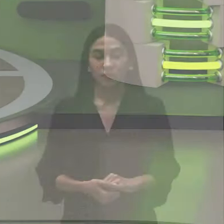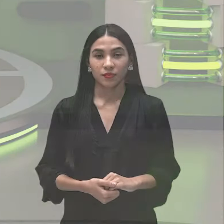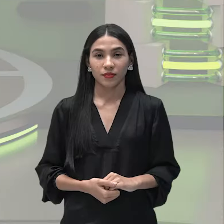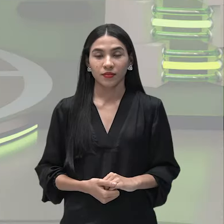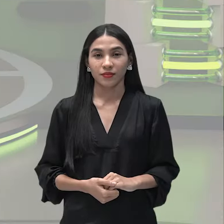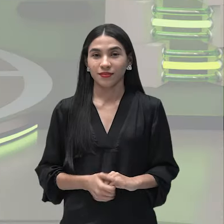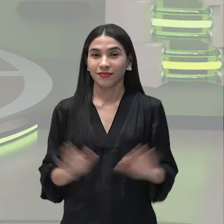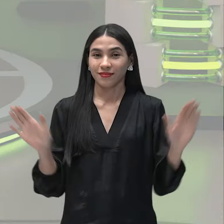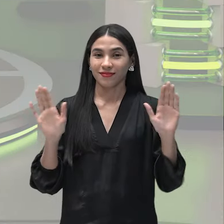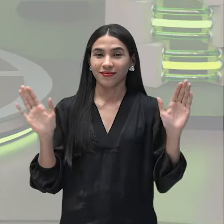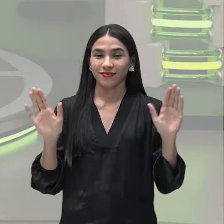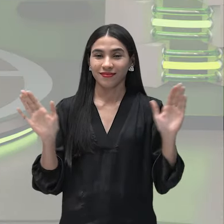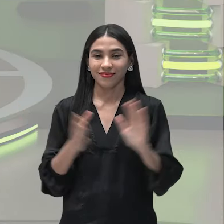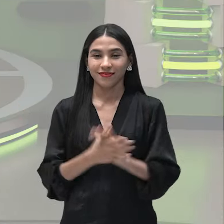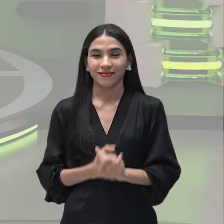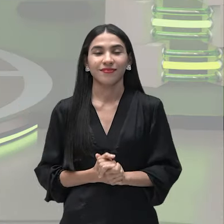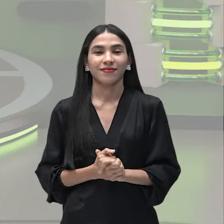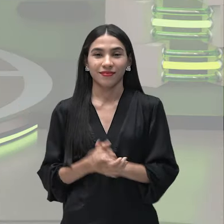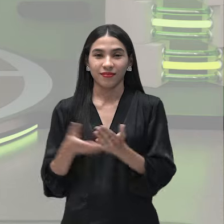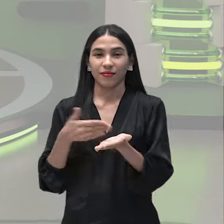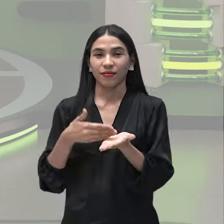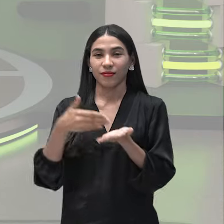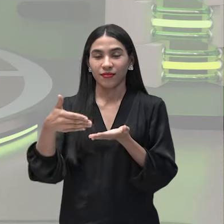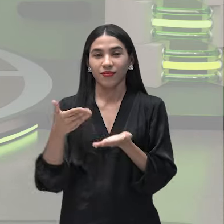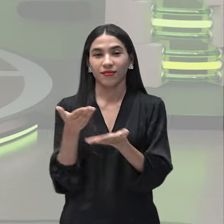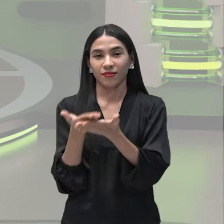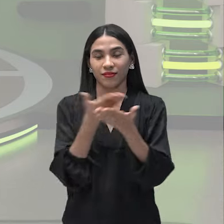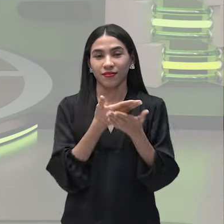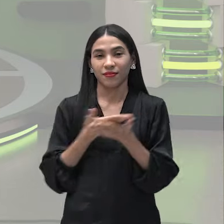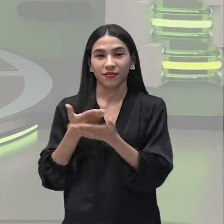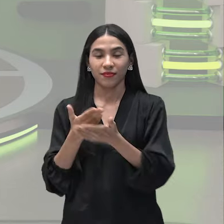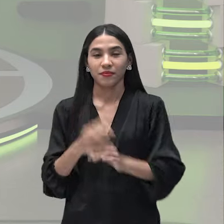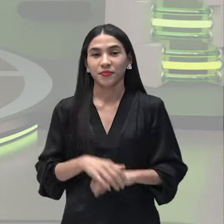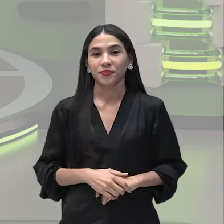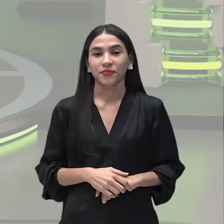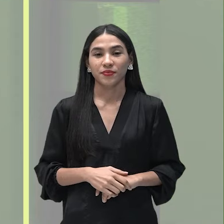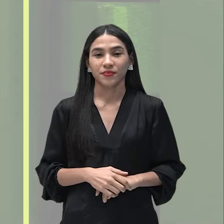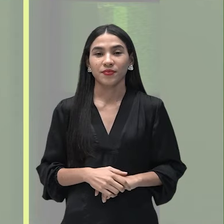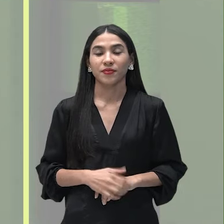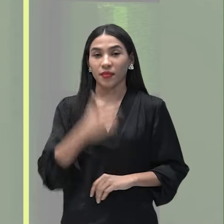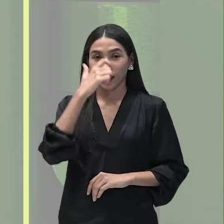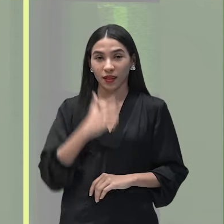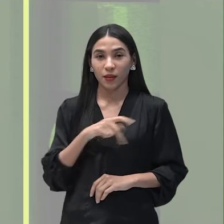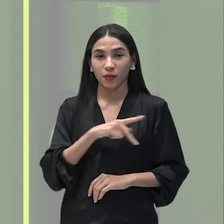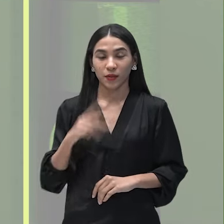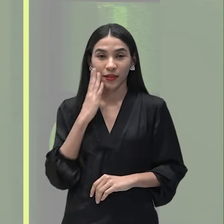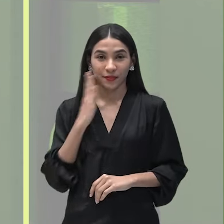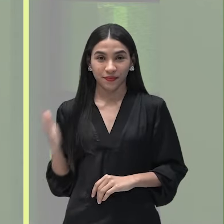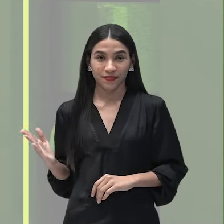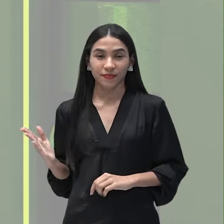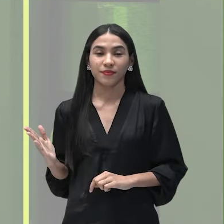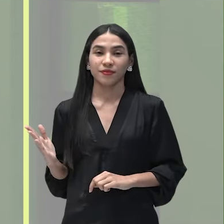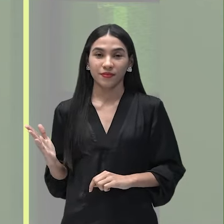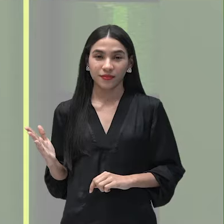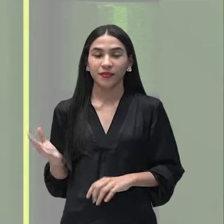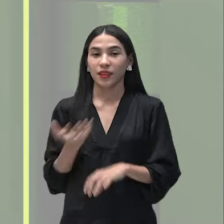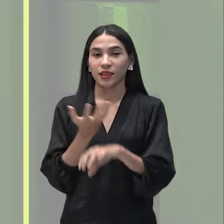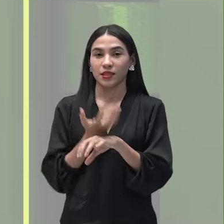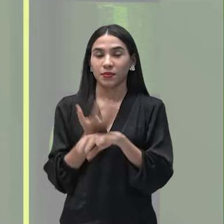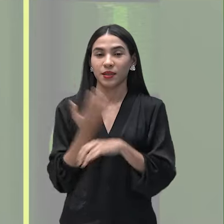Olá a todos! Vamos dar início aí a nossa aula. Eu sou a professora Gisele Palmeira,